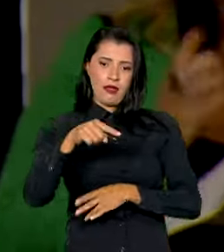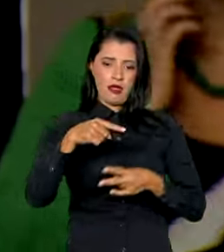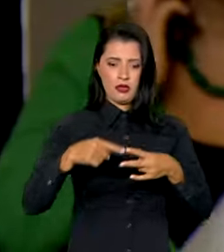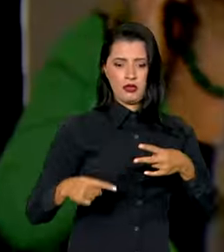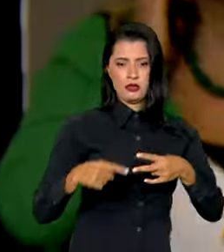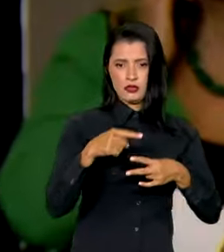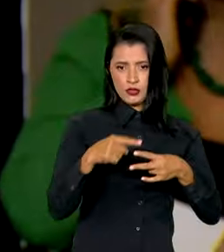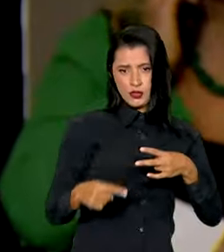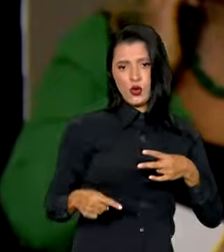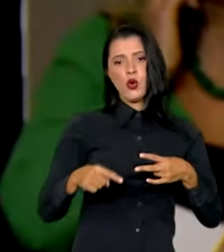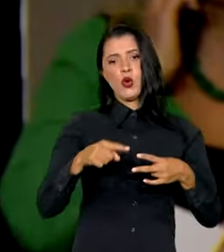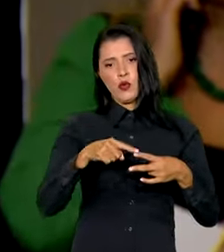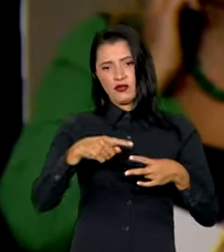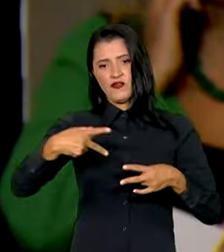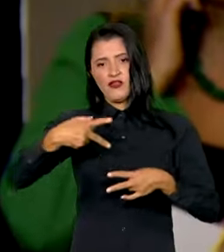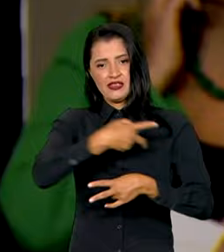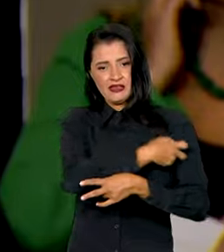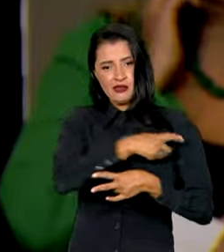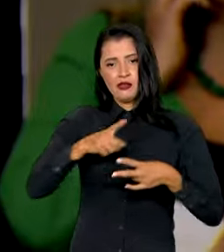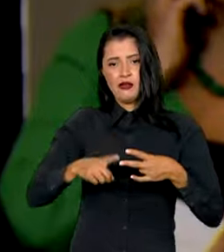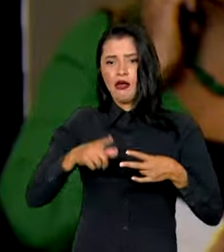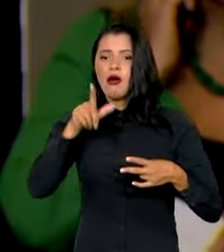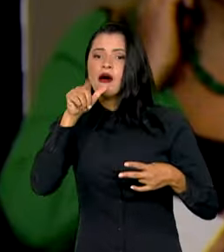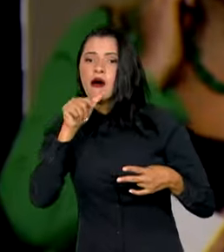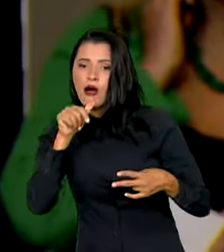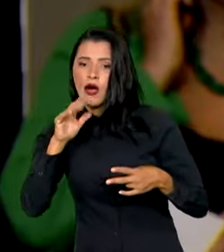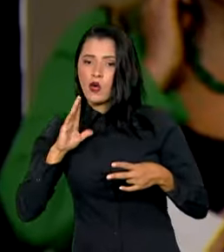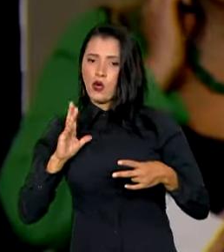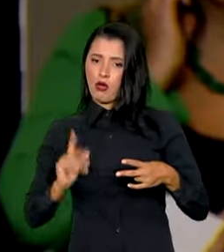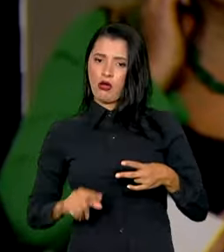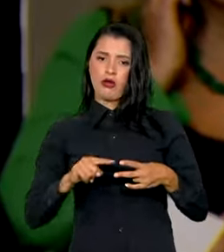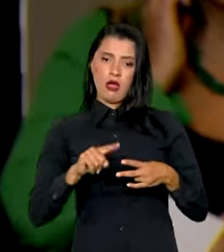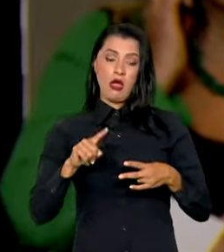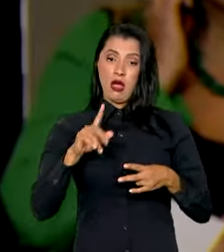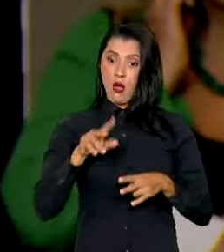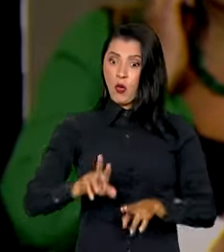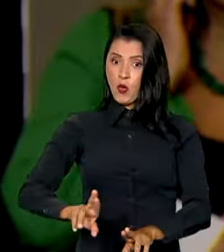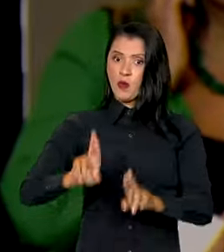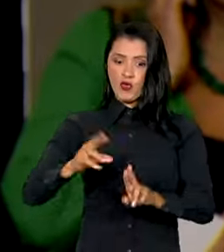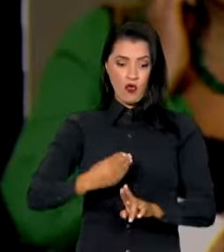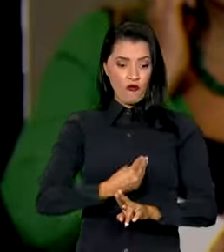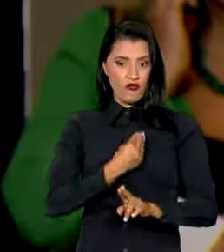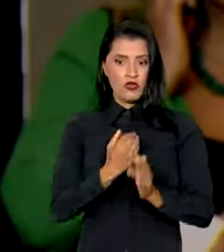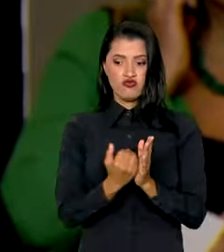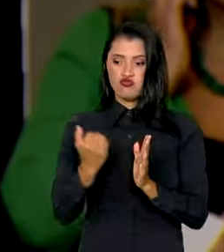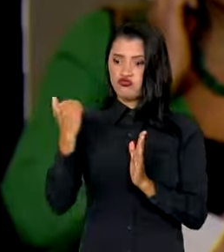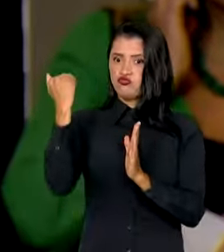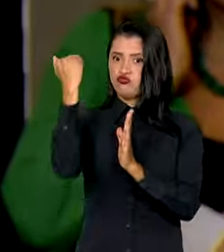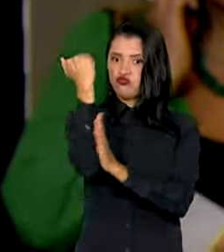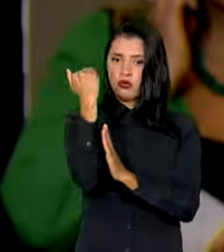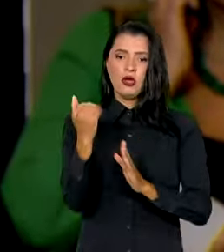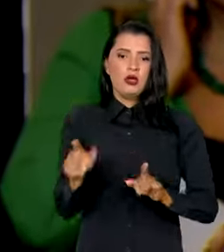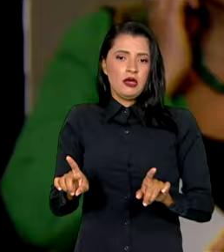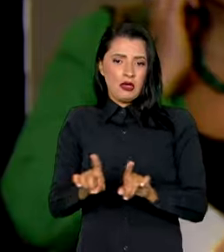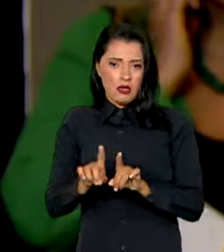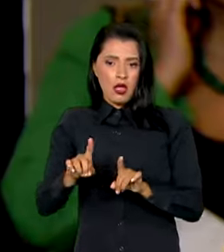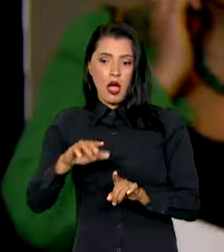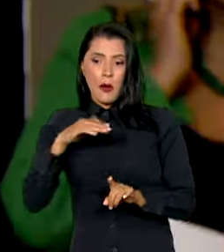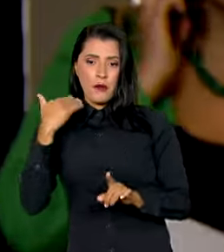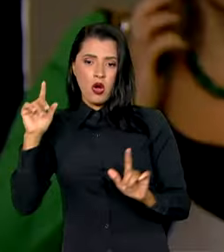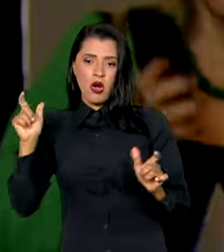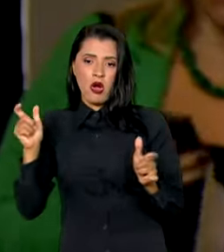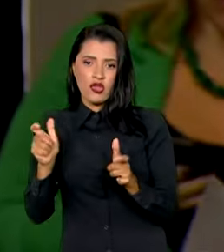dois instrumentos os grandes responsáveis pelo aumento da expectativa de vida, pela redução da